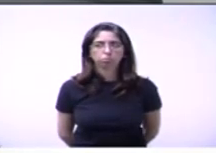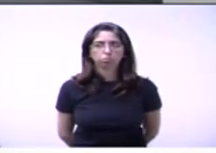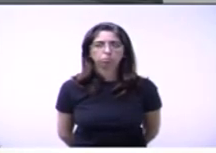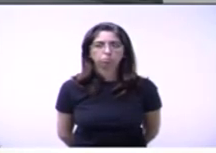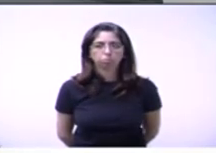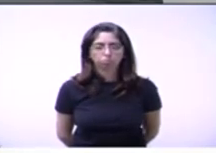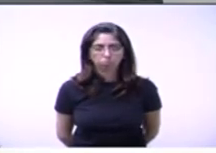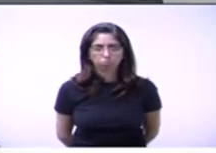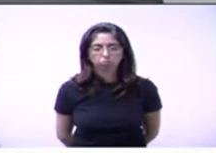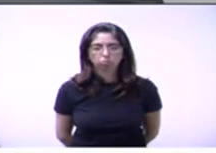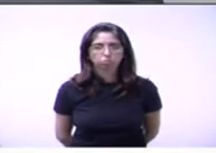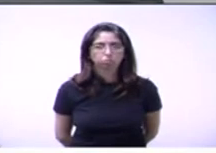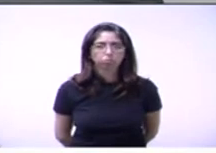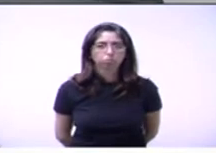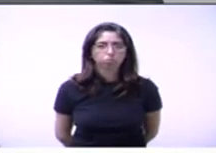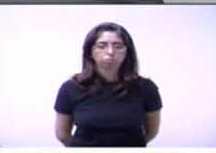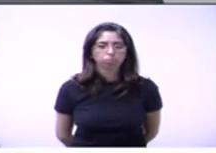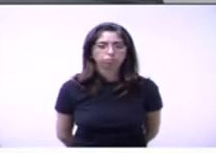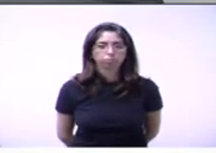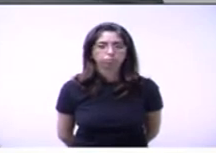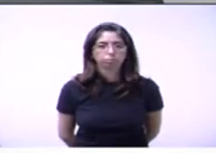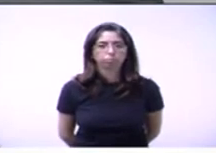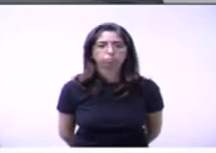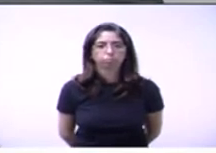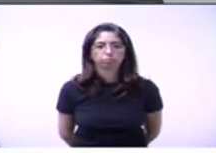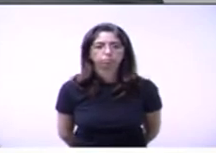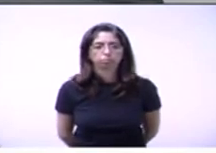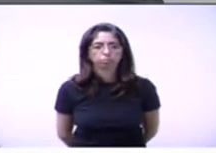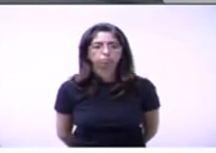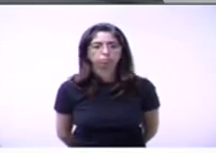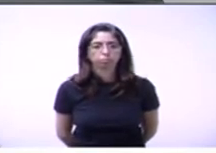Vereador Ângela. Eu coloquei, não